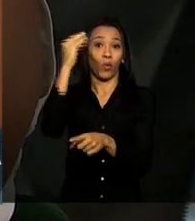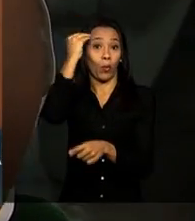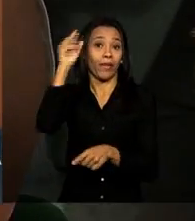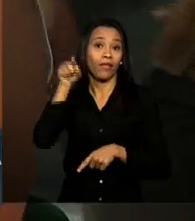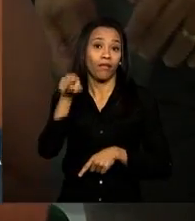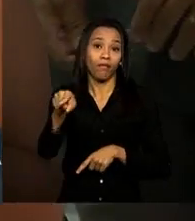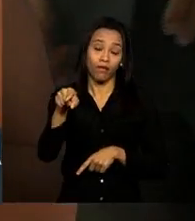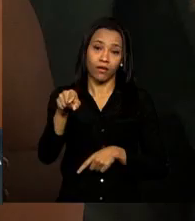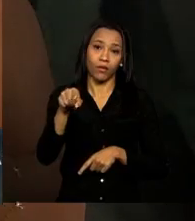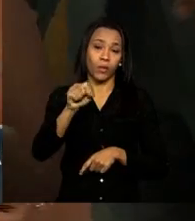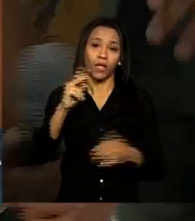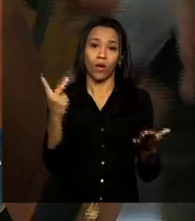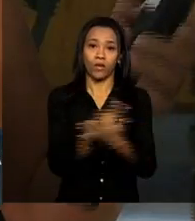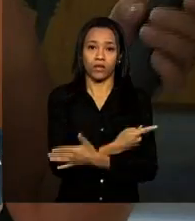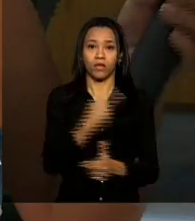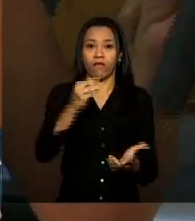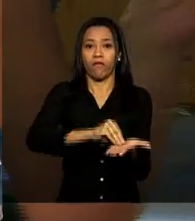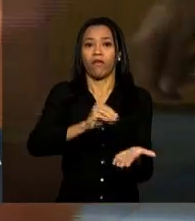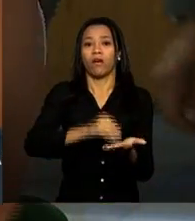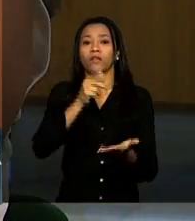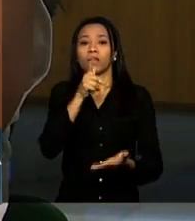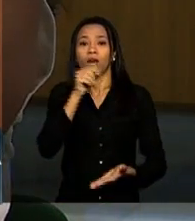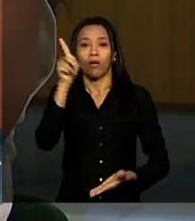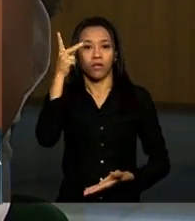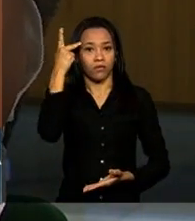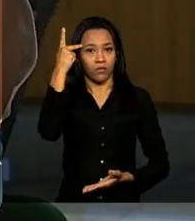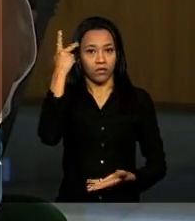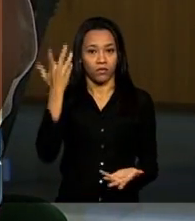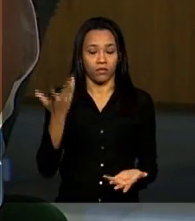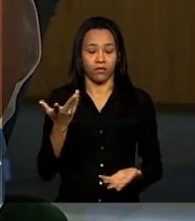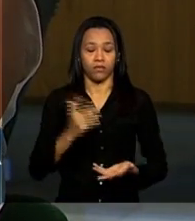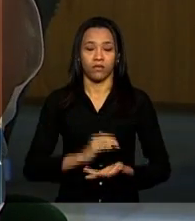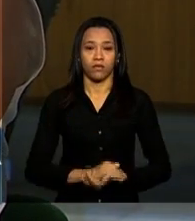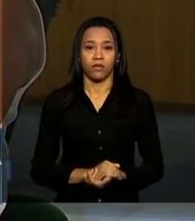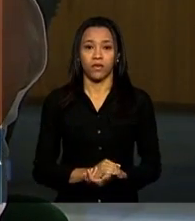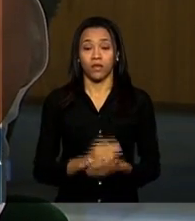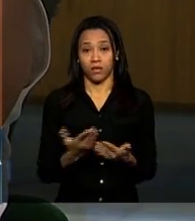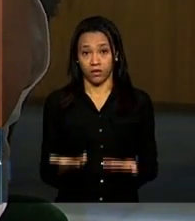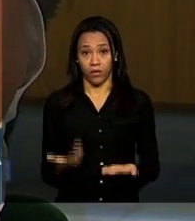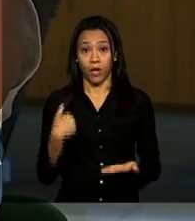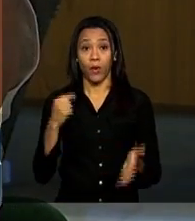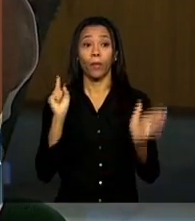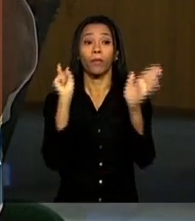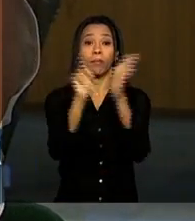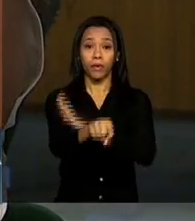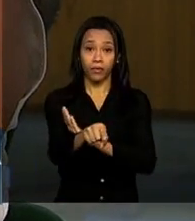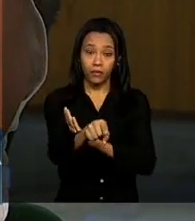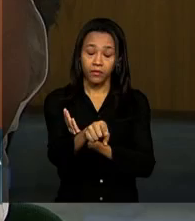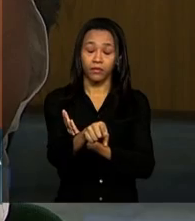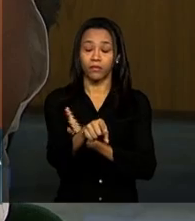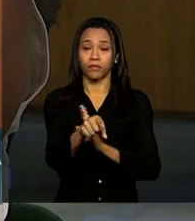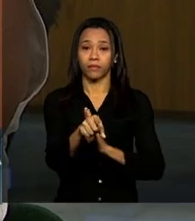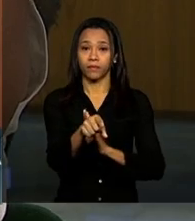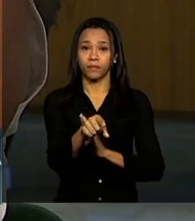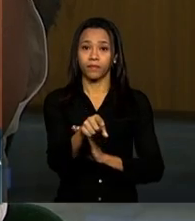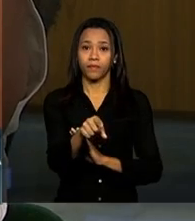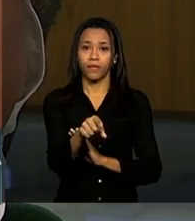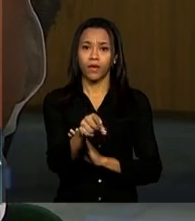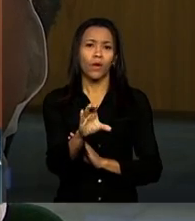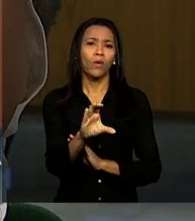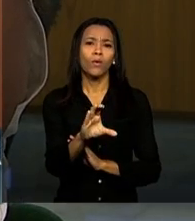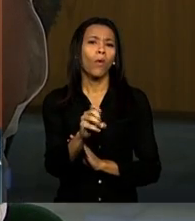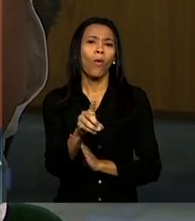são alô eh a minha questão é como é que um se